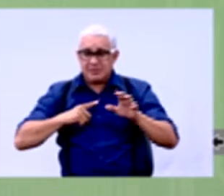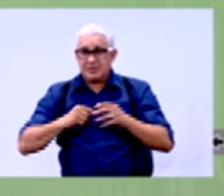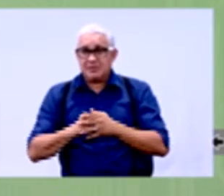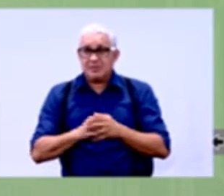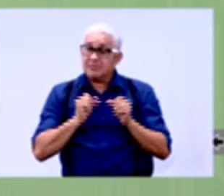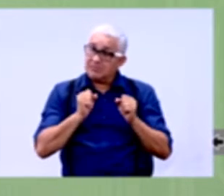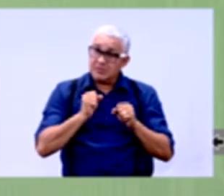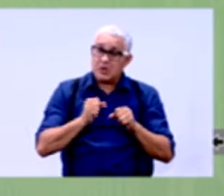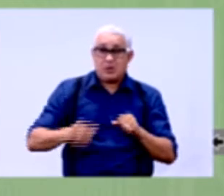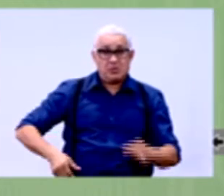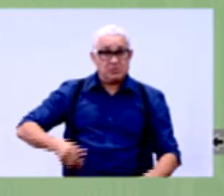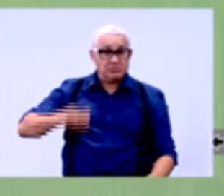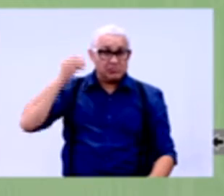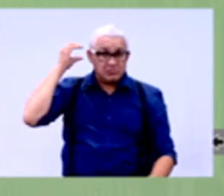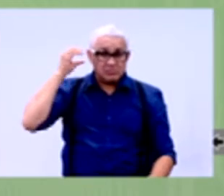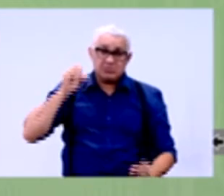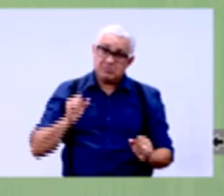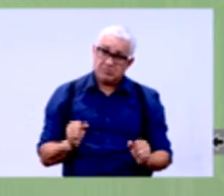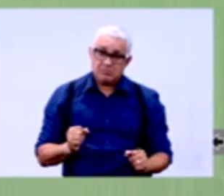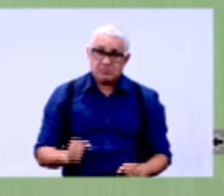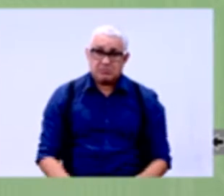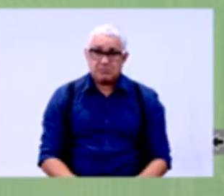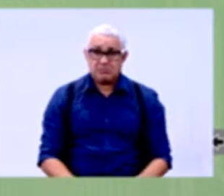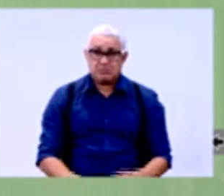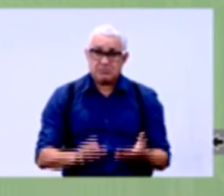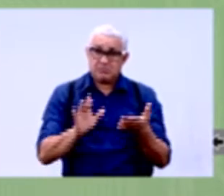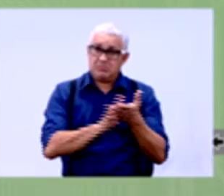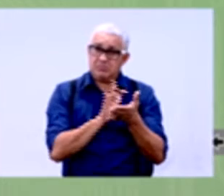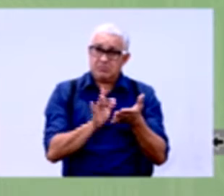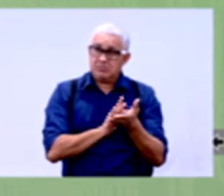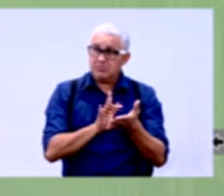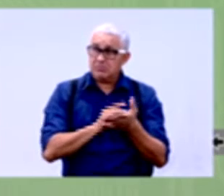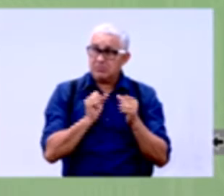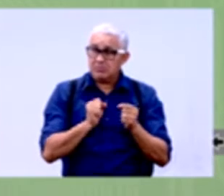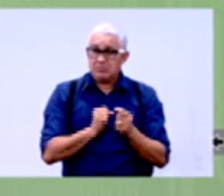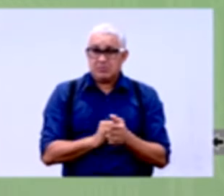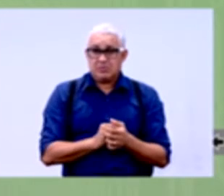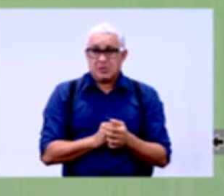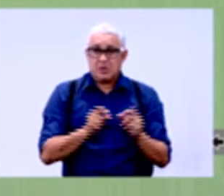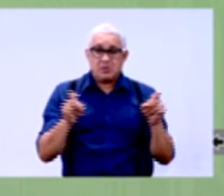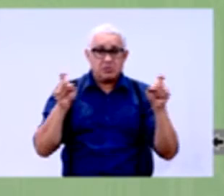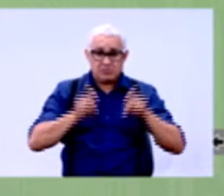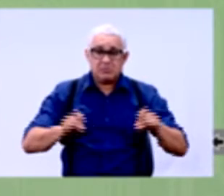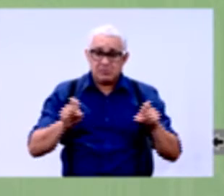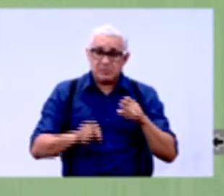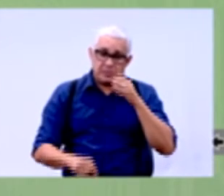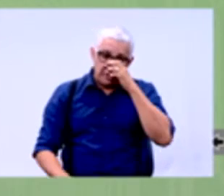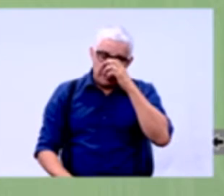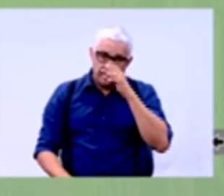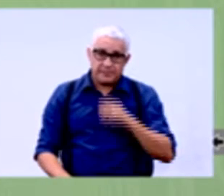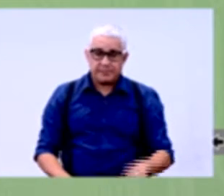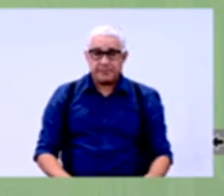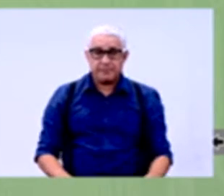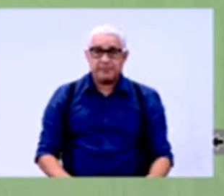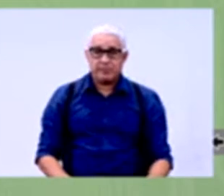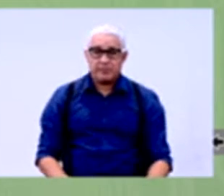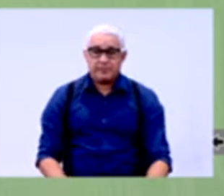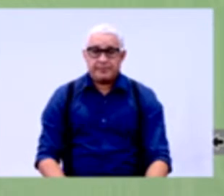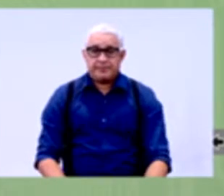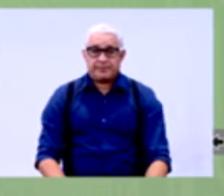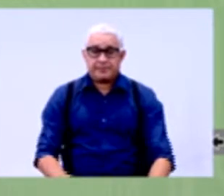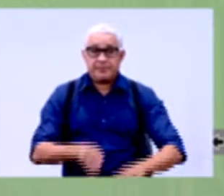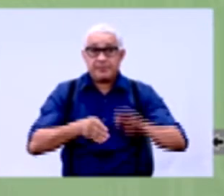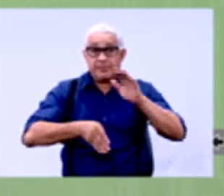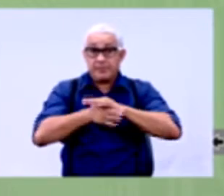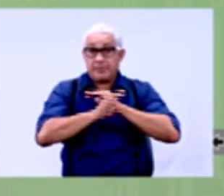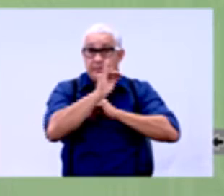pelo celular, pode ser por um tablet, pode ser pelo próprio computador, né? E aí, com acesso à